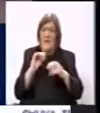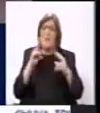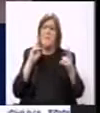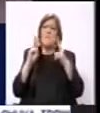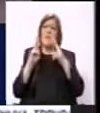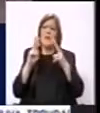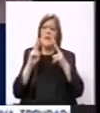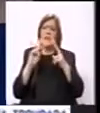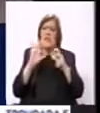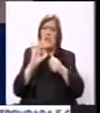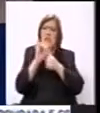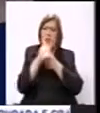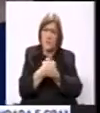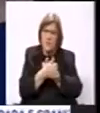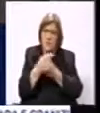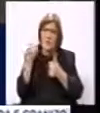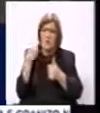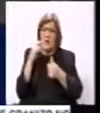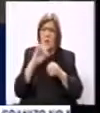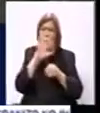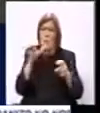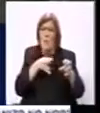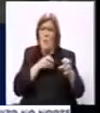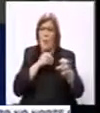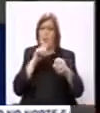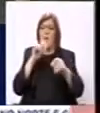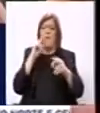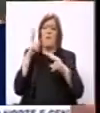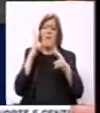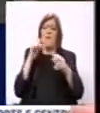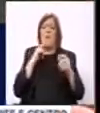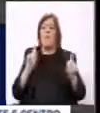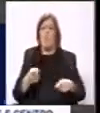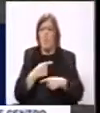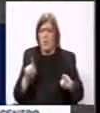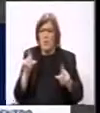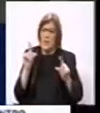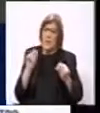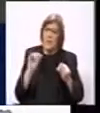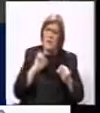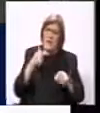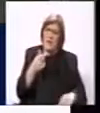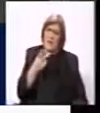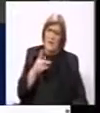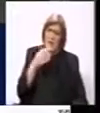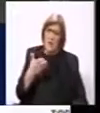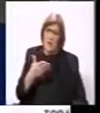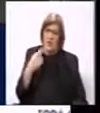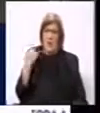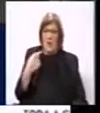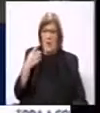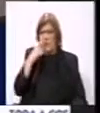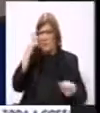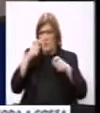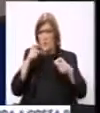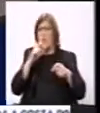transformação votar aqui um vive não só em relação à música basta vemos aqui em relação à televisão hoje ligada a qualquer pessoa